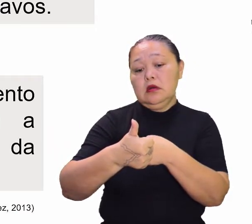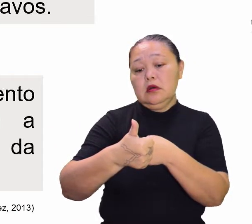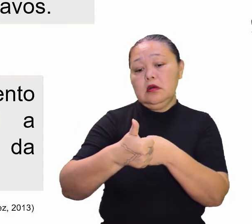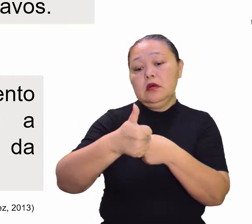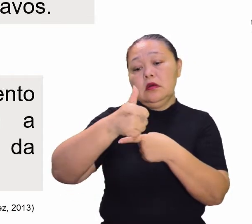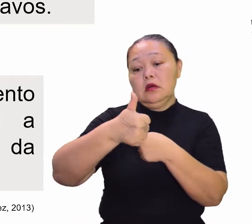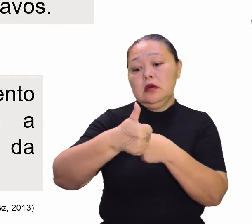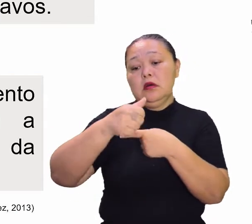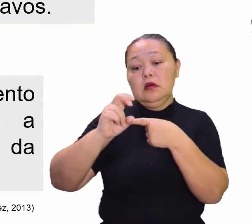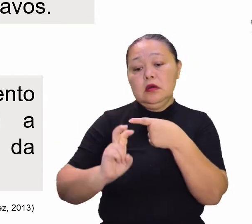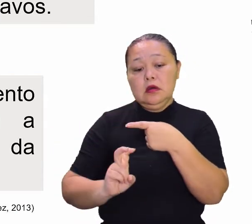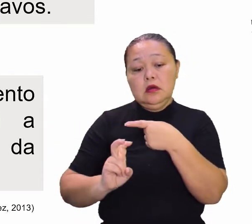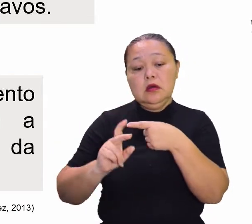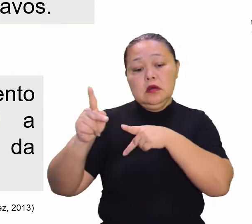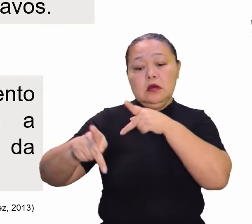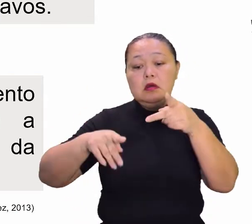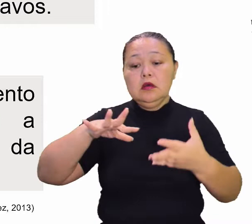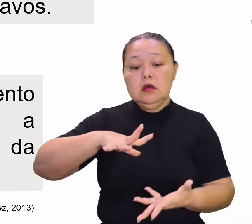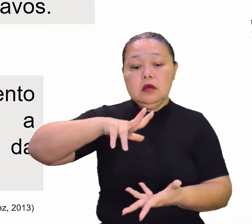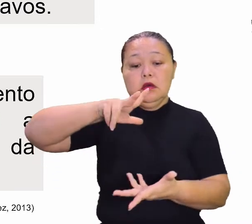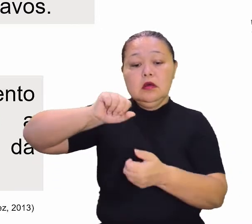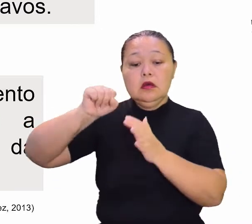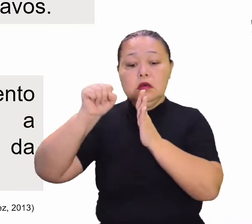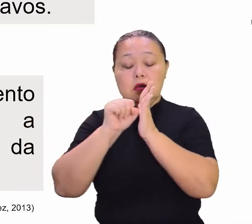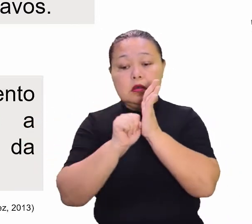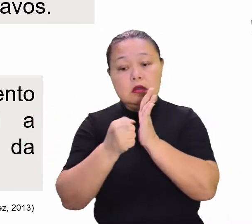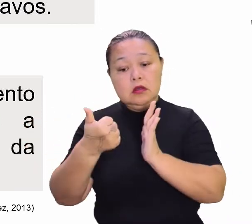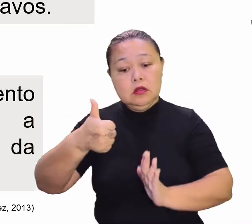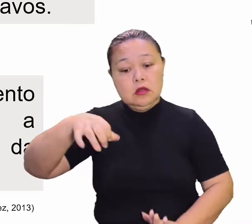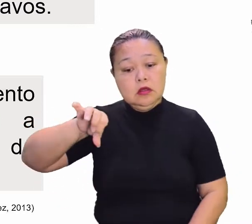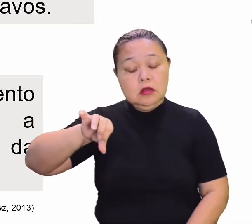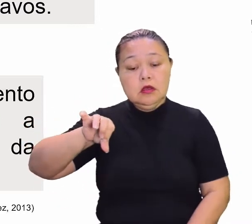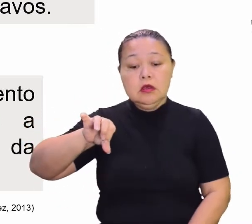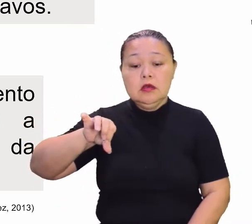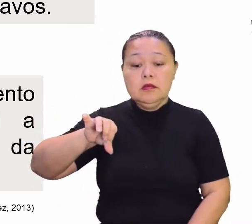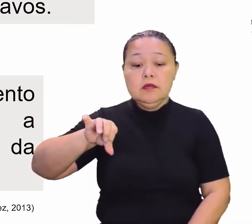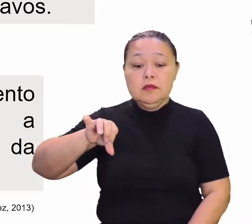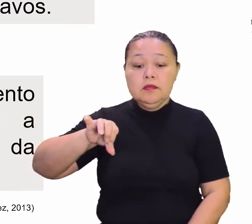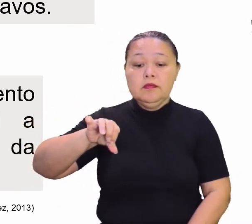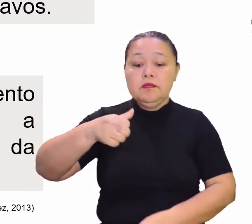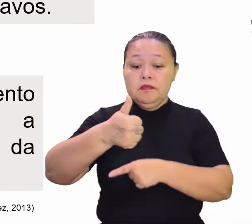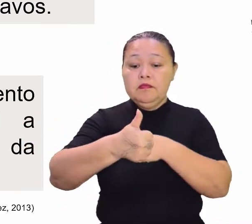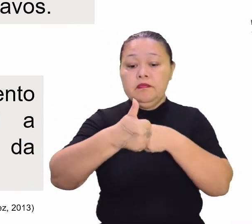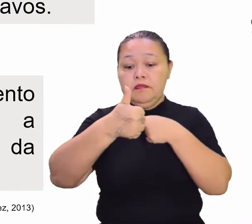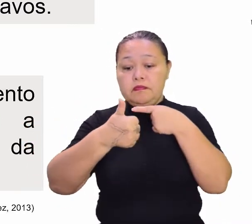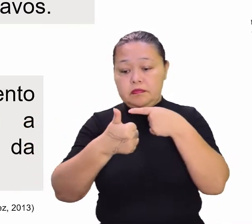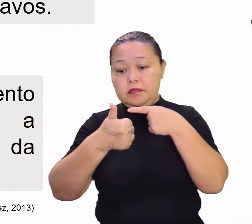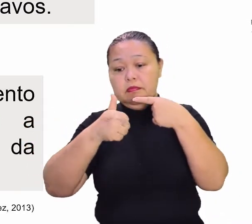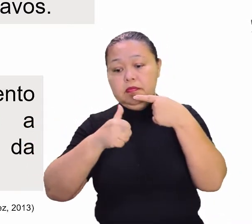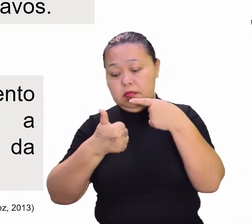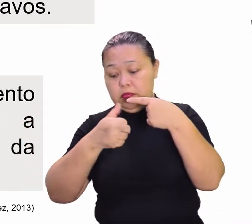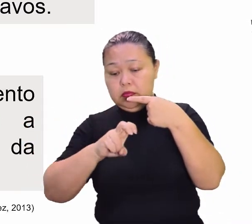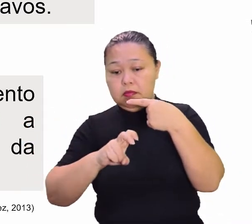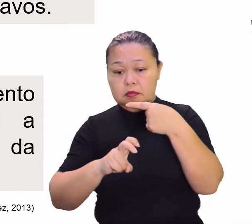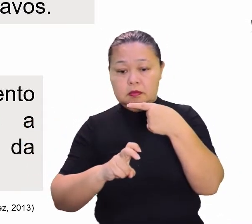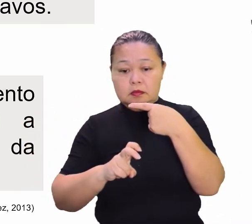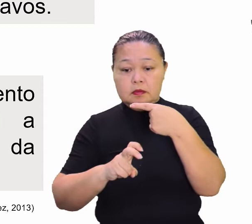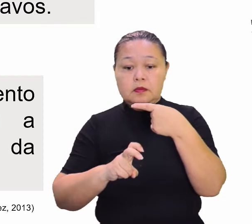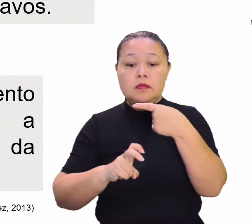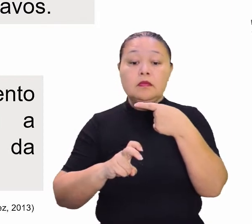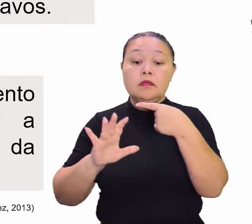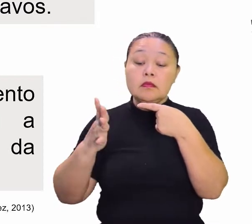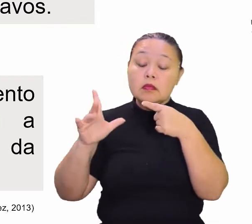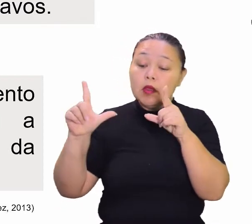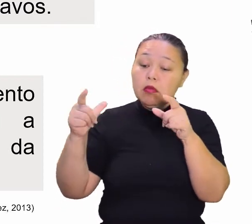a 1/5 da população mundial. No século XIX, a 1/15. Então, olha